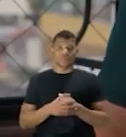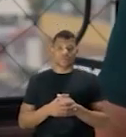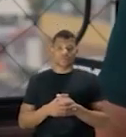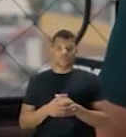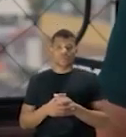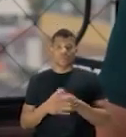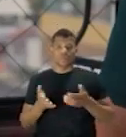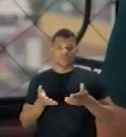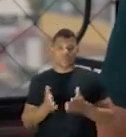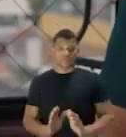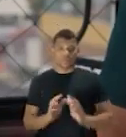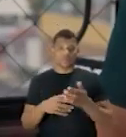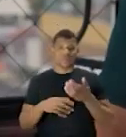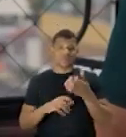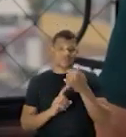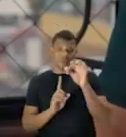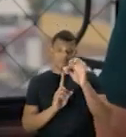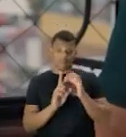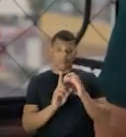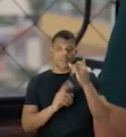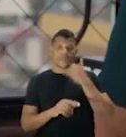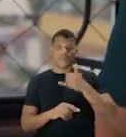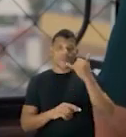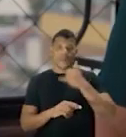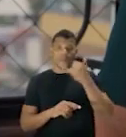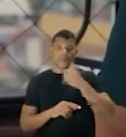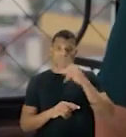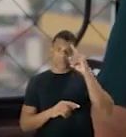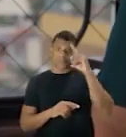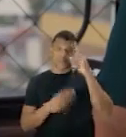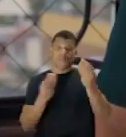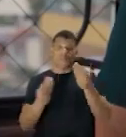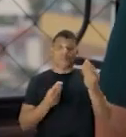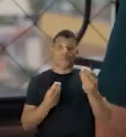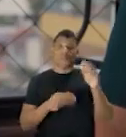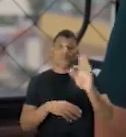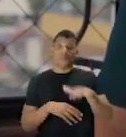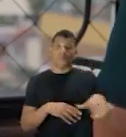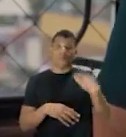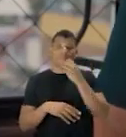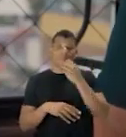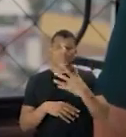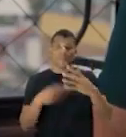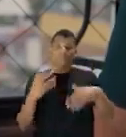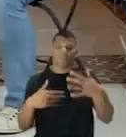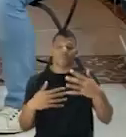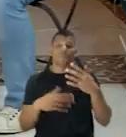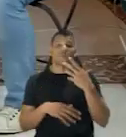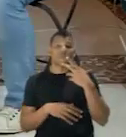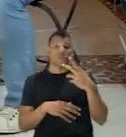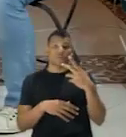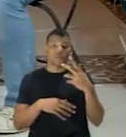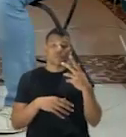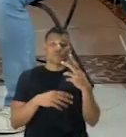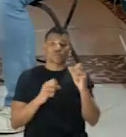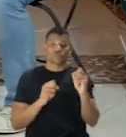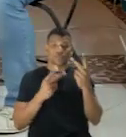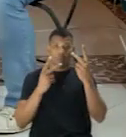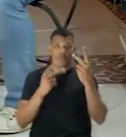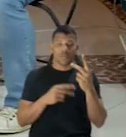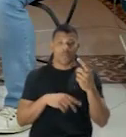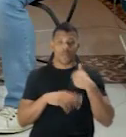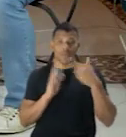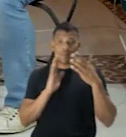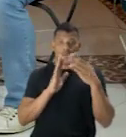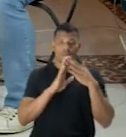nasceu prematuro, e aí o João me ligava todo dia, de doido, moleque, não sei o quê, e tal, também. A gente foi fazer um show na plataforma, eu morava